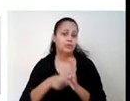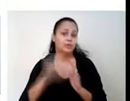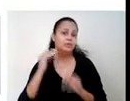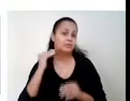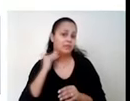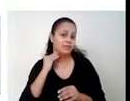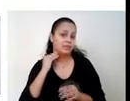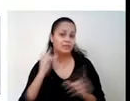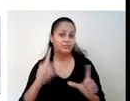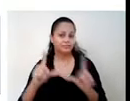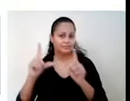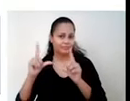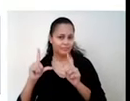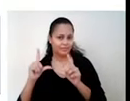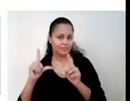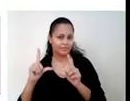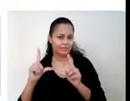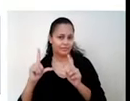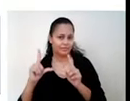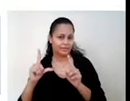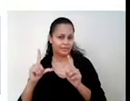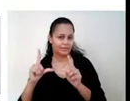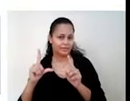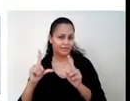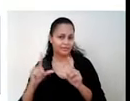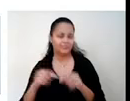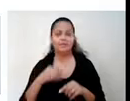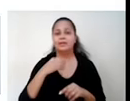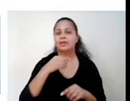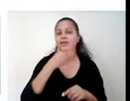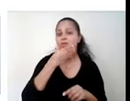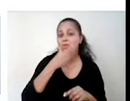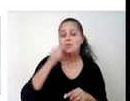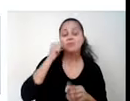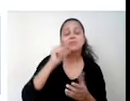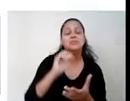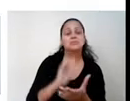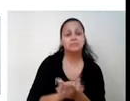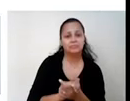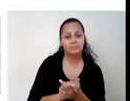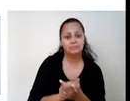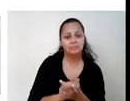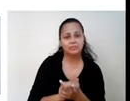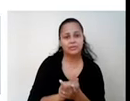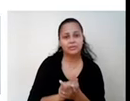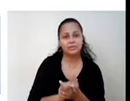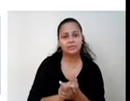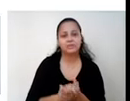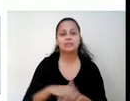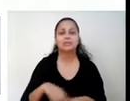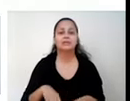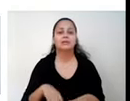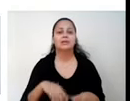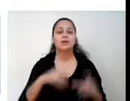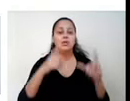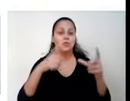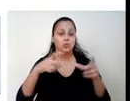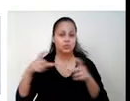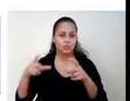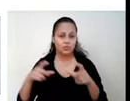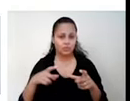que é chamada O Cambista e Sua Esposa, de 1514. É de autoria do pintor da região de